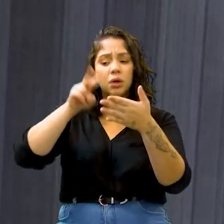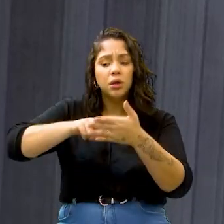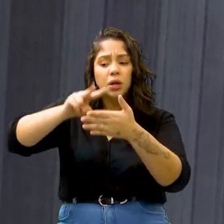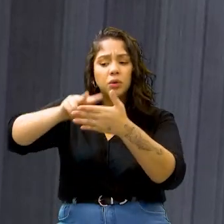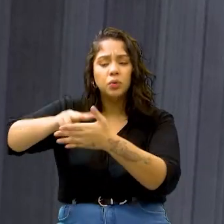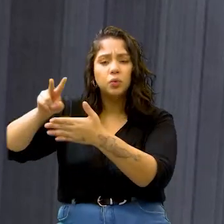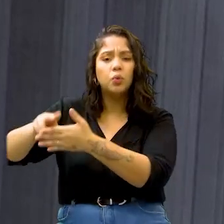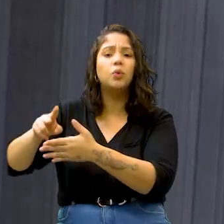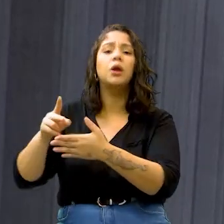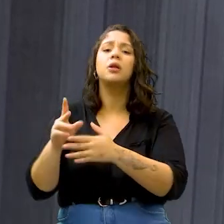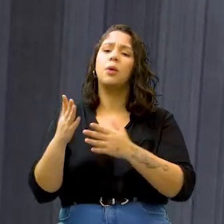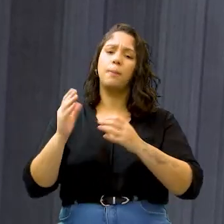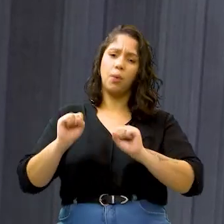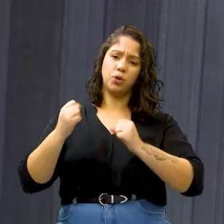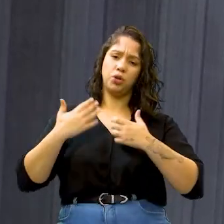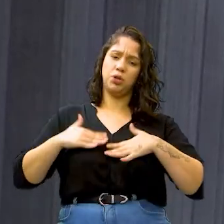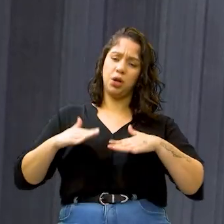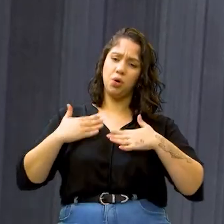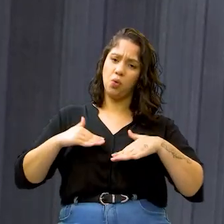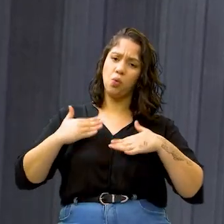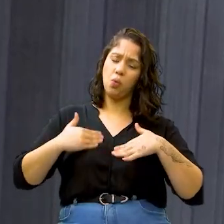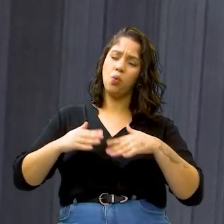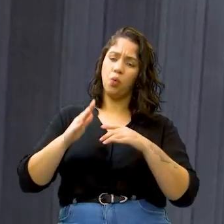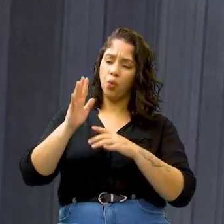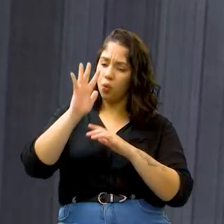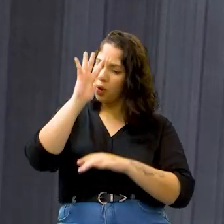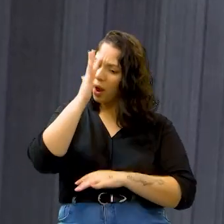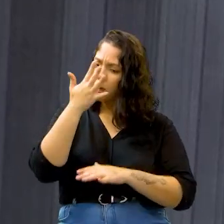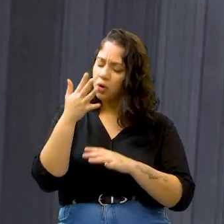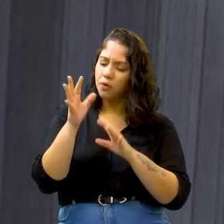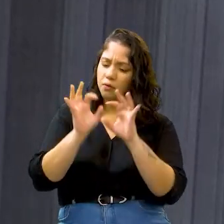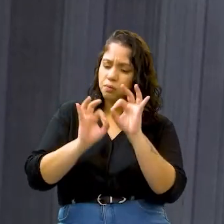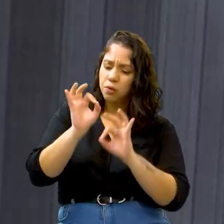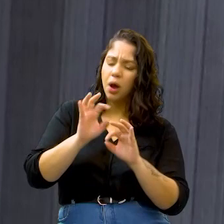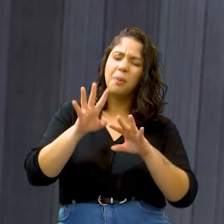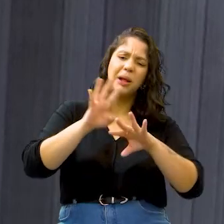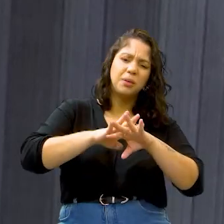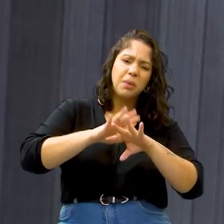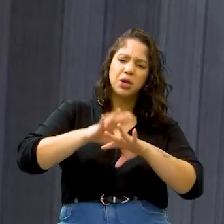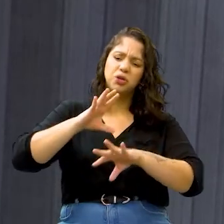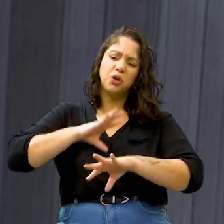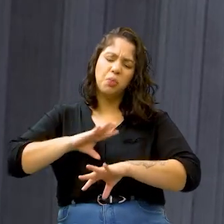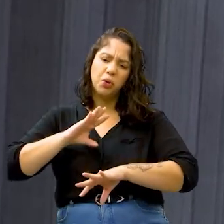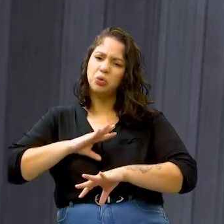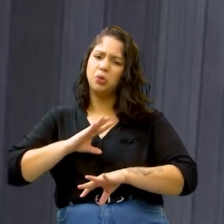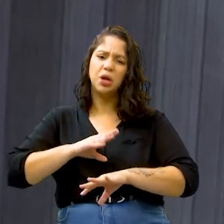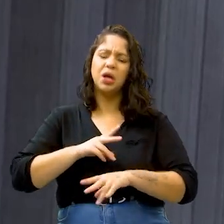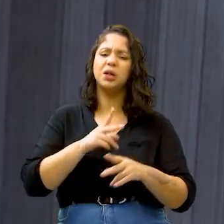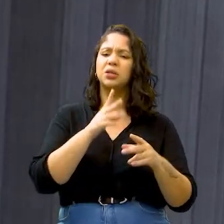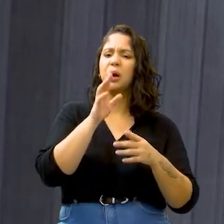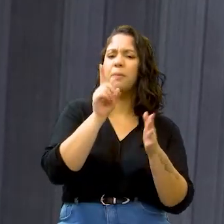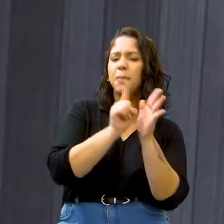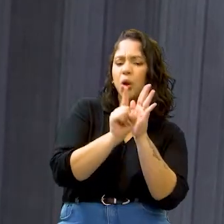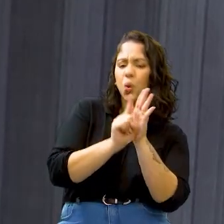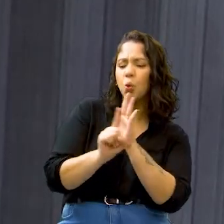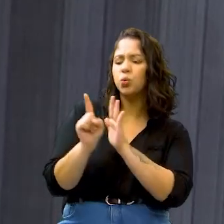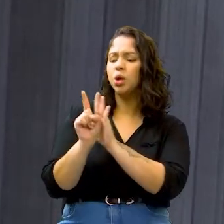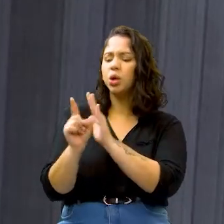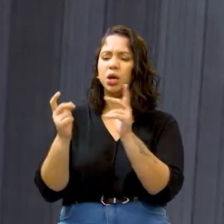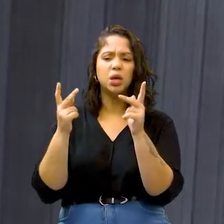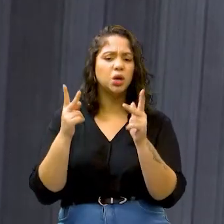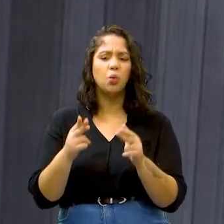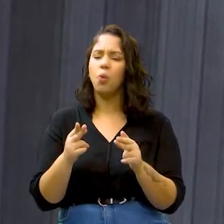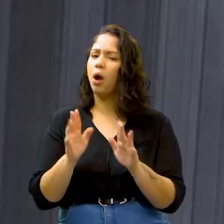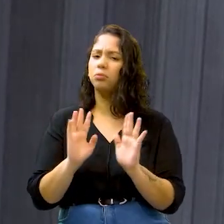tranquilos para poder responder as questões e a prova Português e Matemática não muda absolutamente nada é o mesmo tamanho das